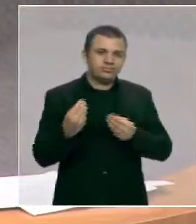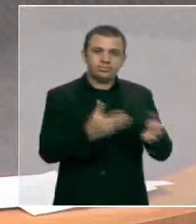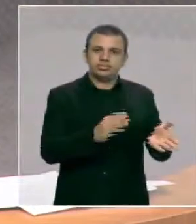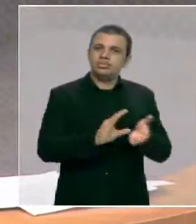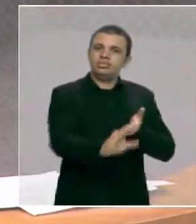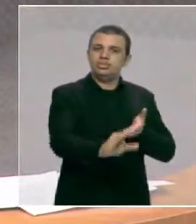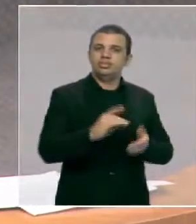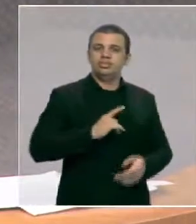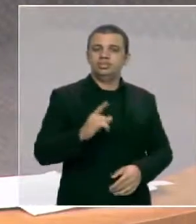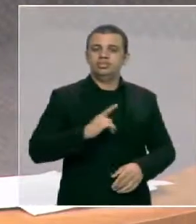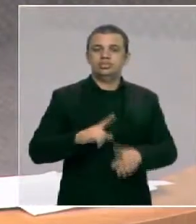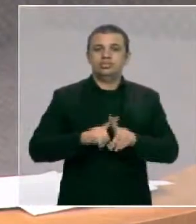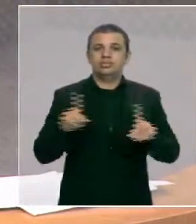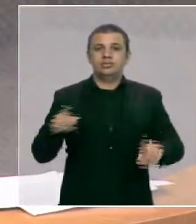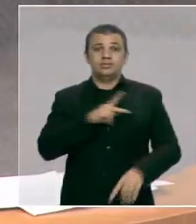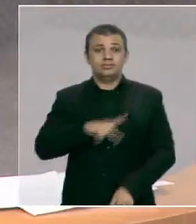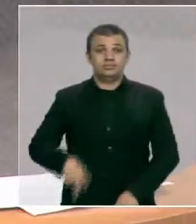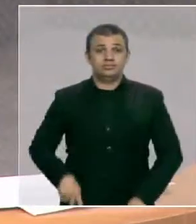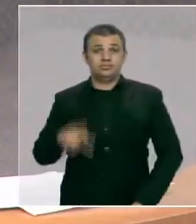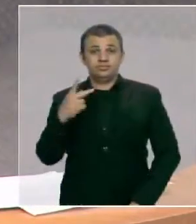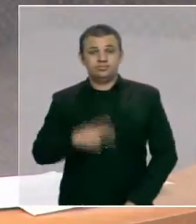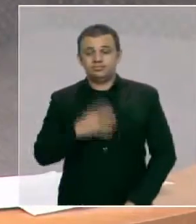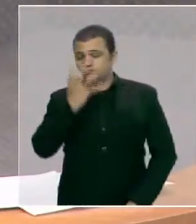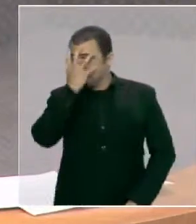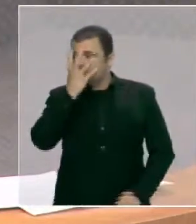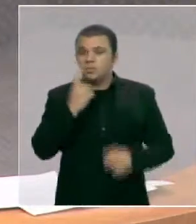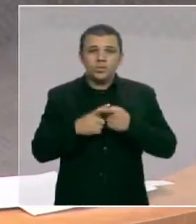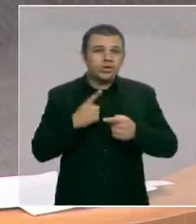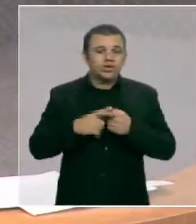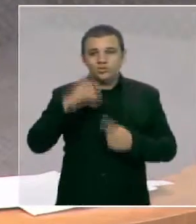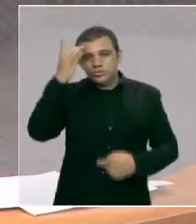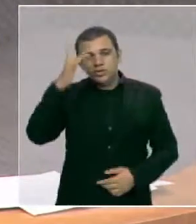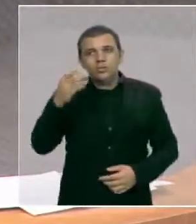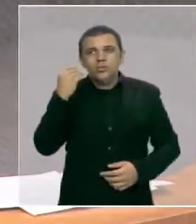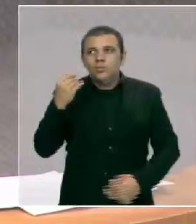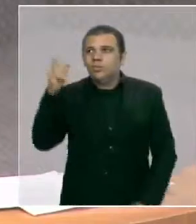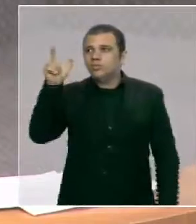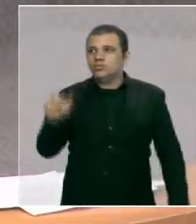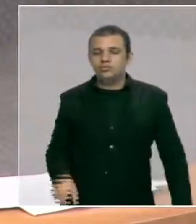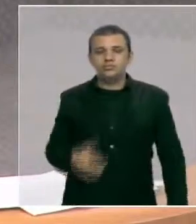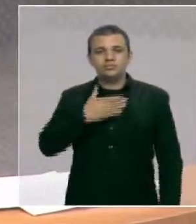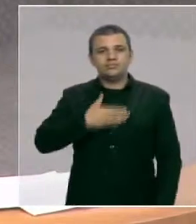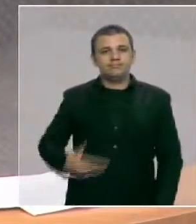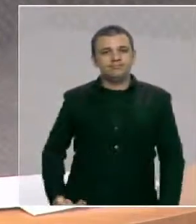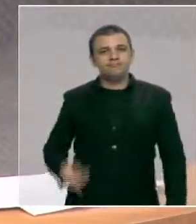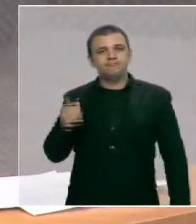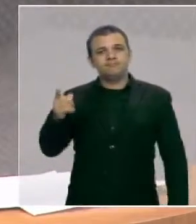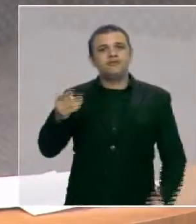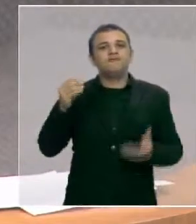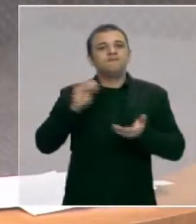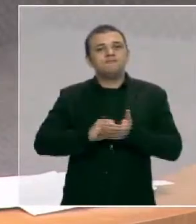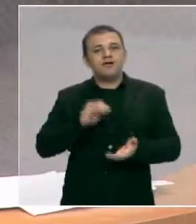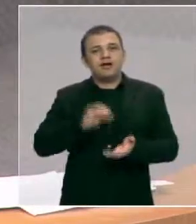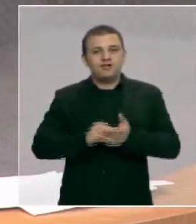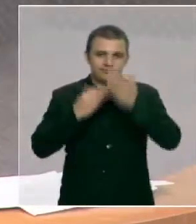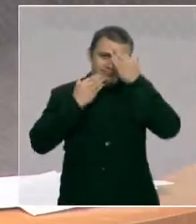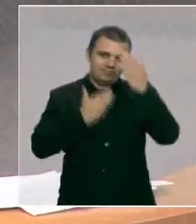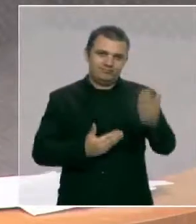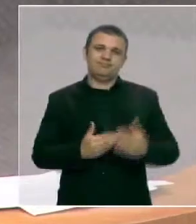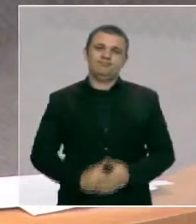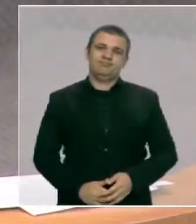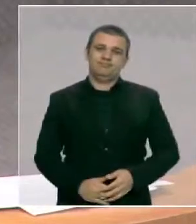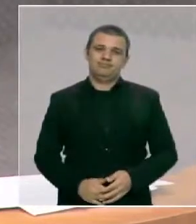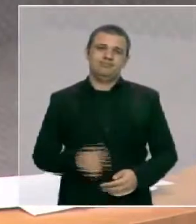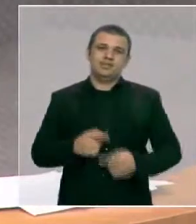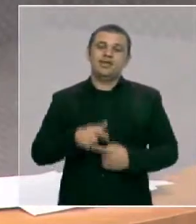nunca imaginou uma ingratidão desta por parte de Flávio Dino. Ingratidão. Quem fez